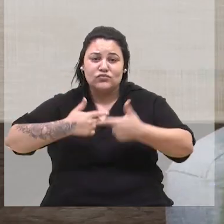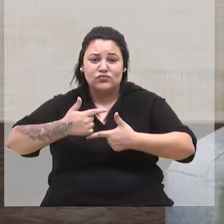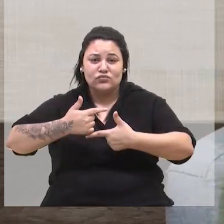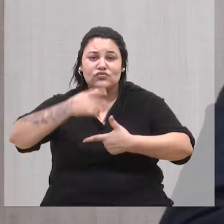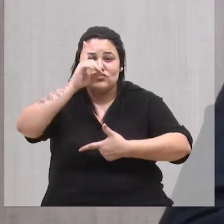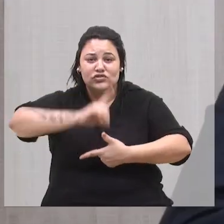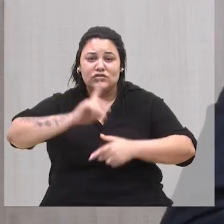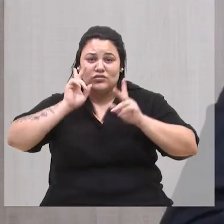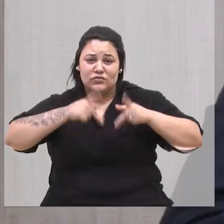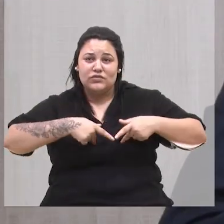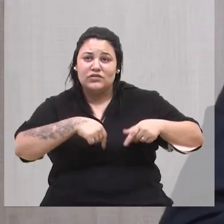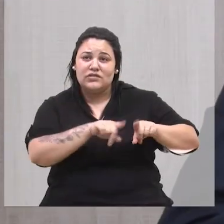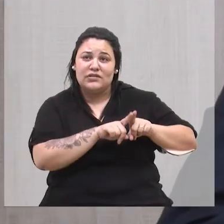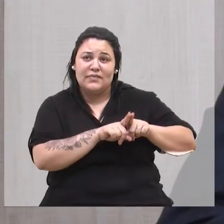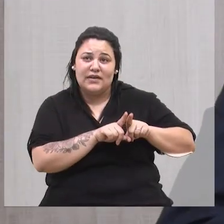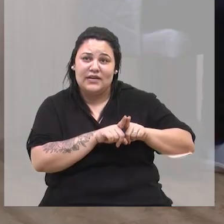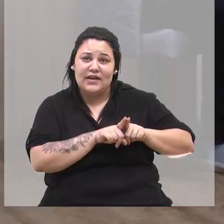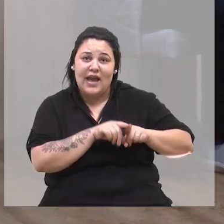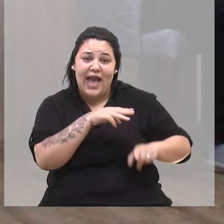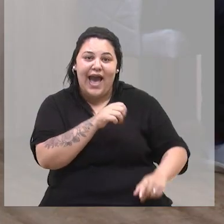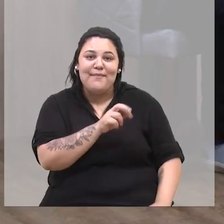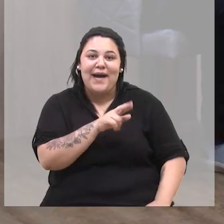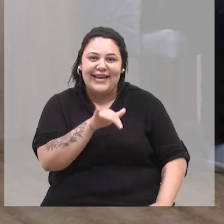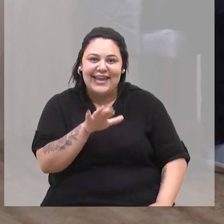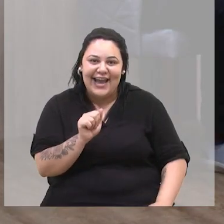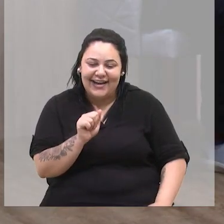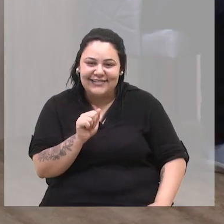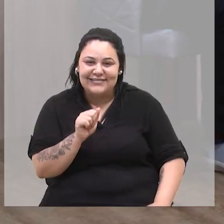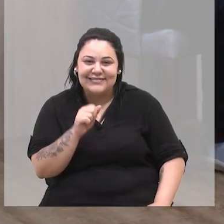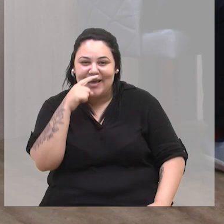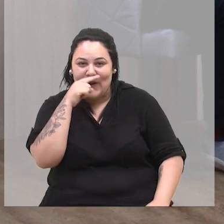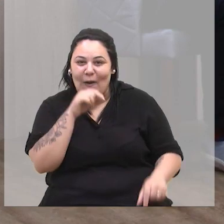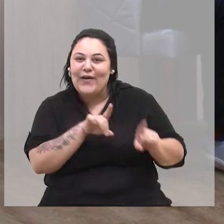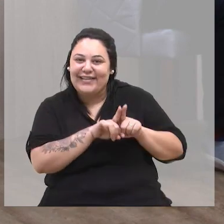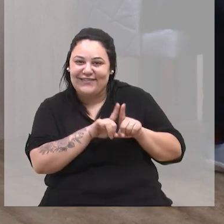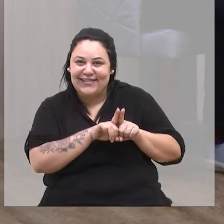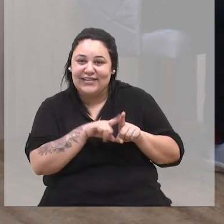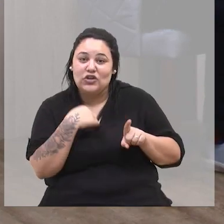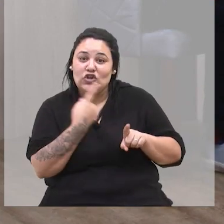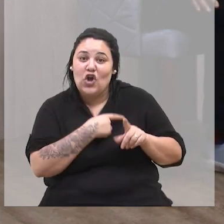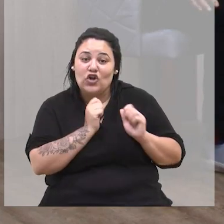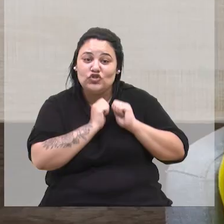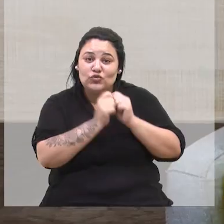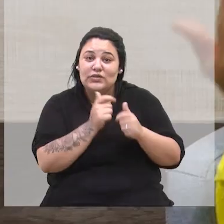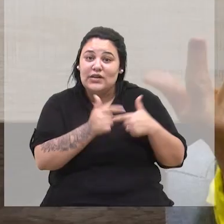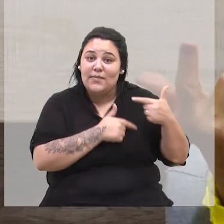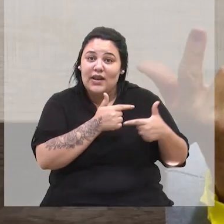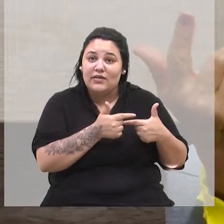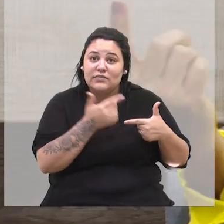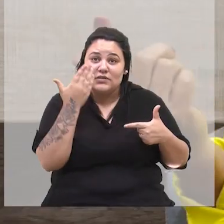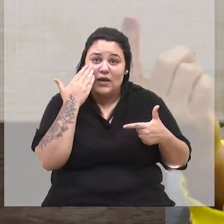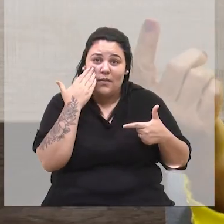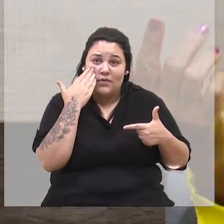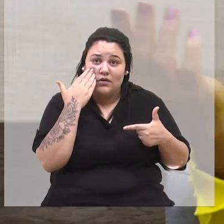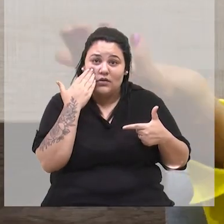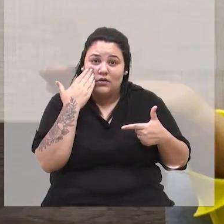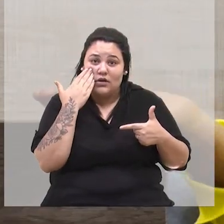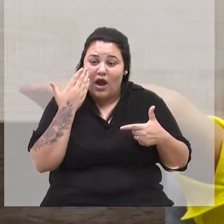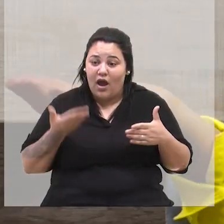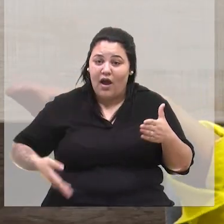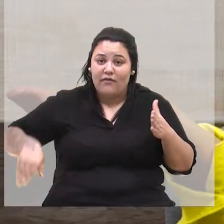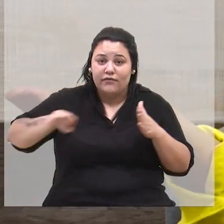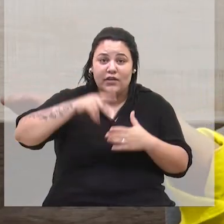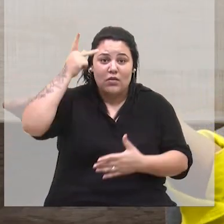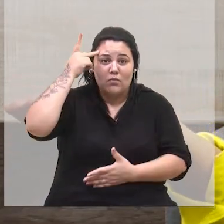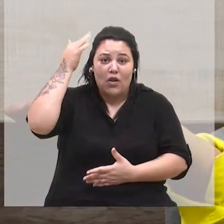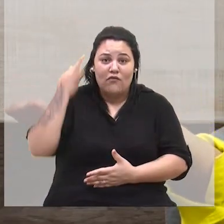de Direitos Humanos. E a Maria Helena Sartori, eu não quero deixar a Maria Helena. E a Maria Helena Sartori, nós juntas trabalhamos, sabe quando? A vinda do